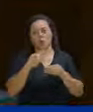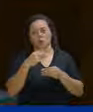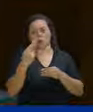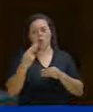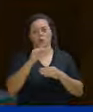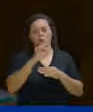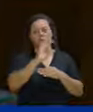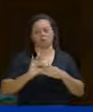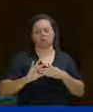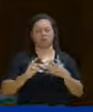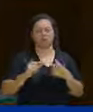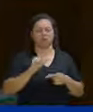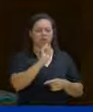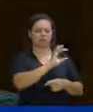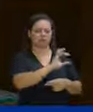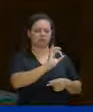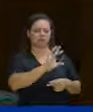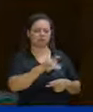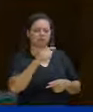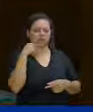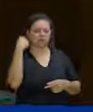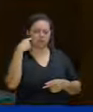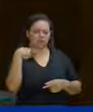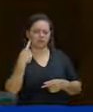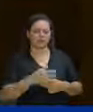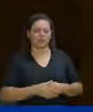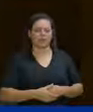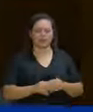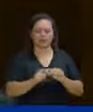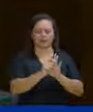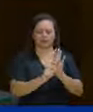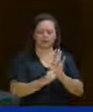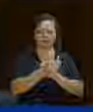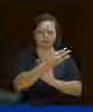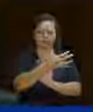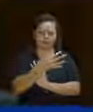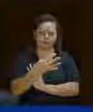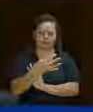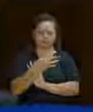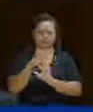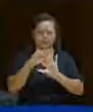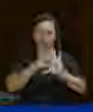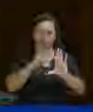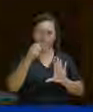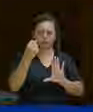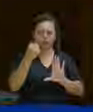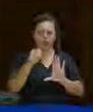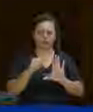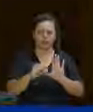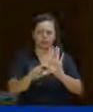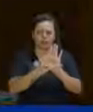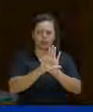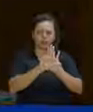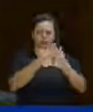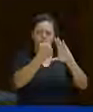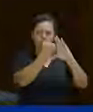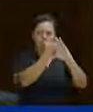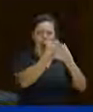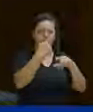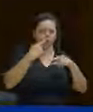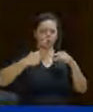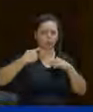advocatícios. O artigo 44, inciso 8, da Lei dos Partidos Políticos, prevê